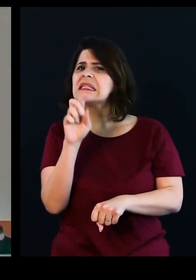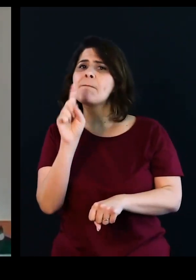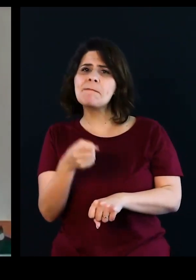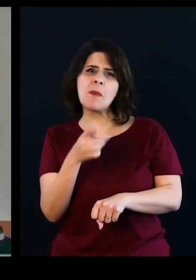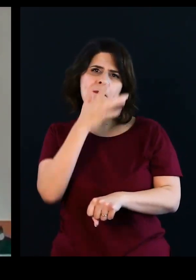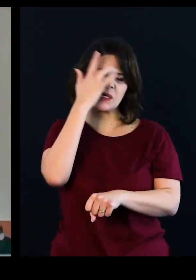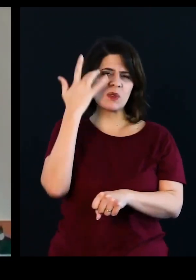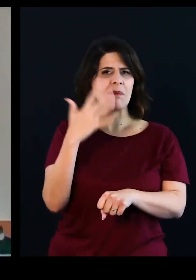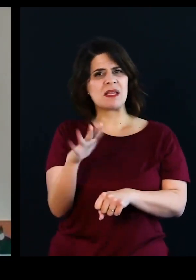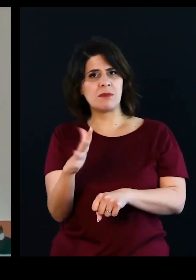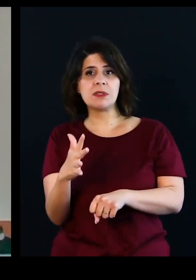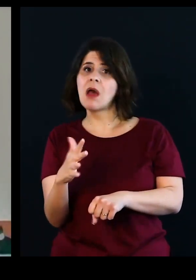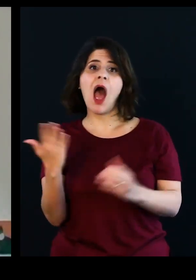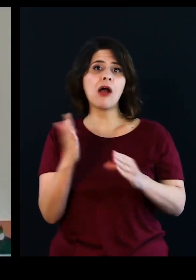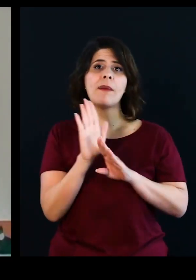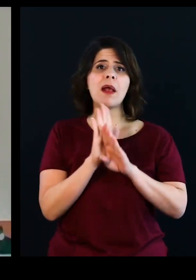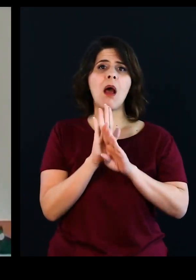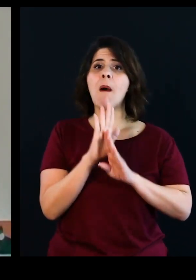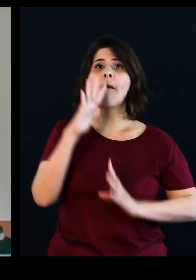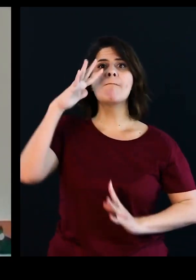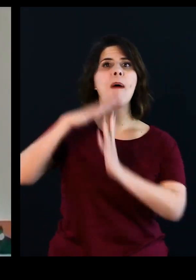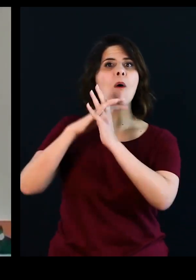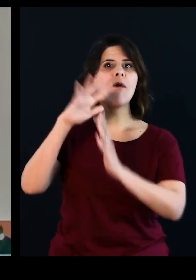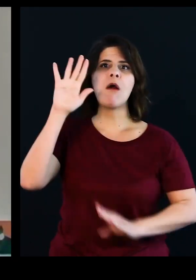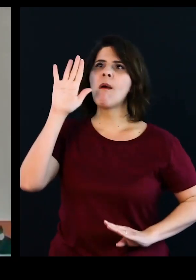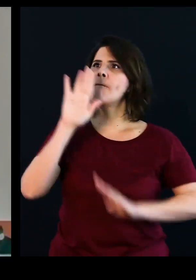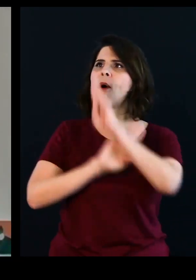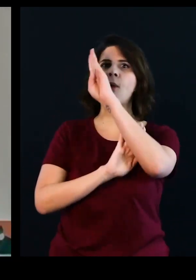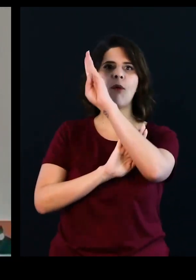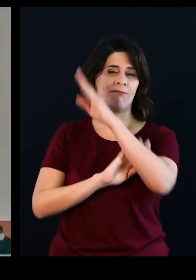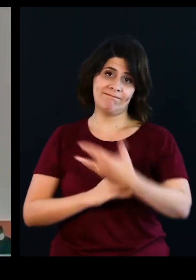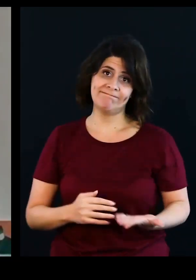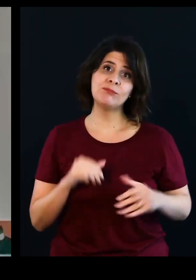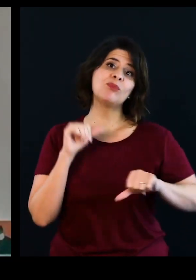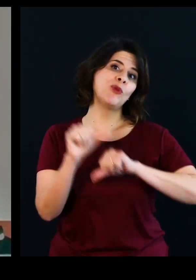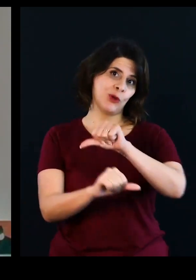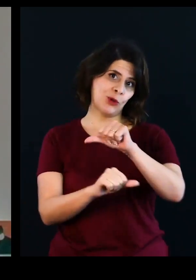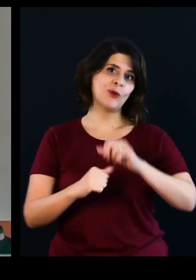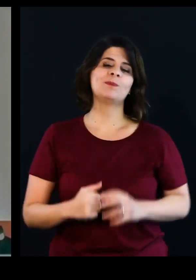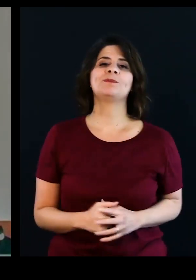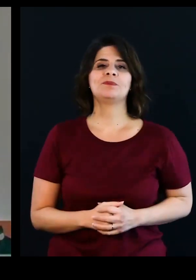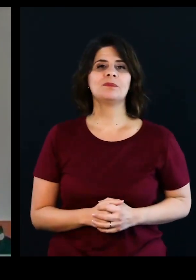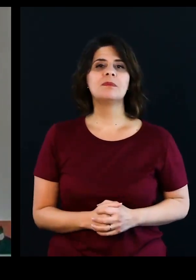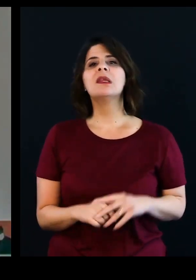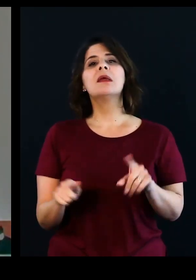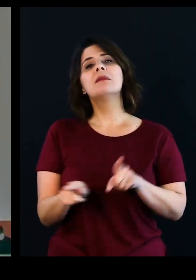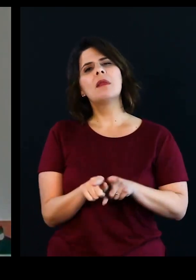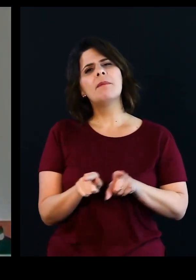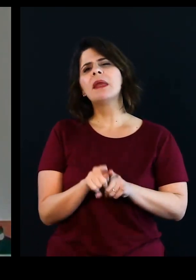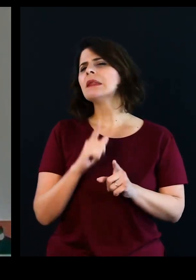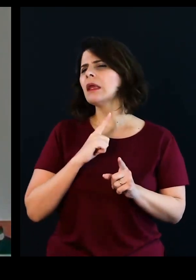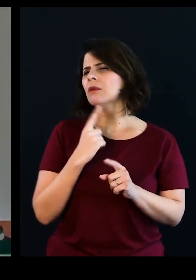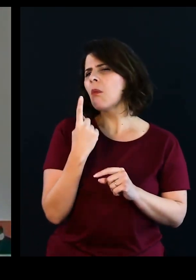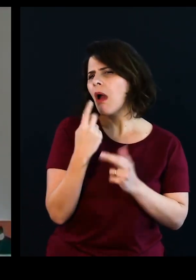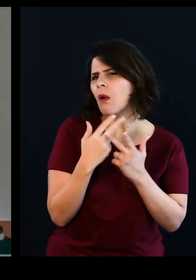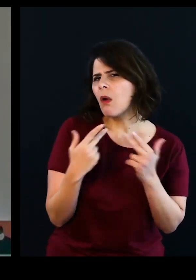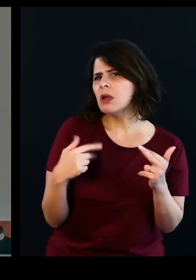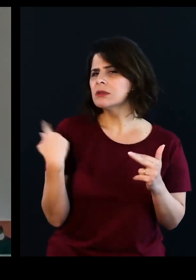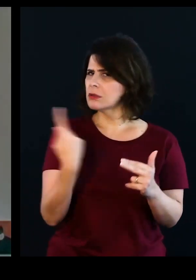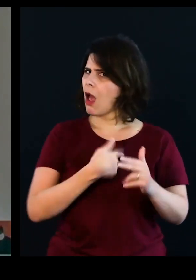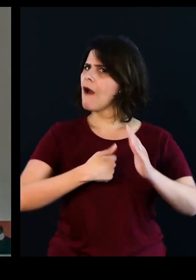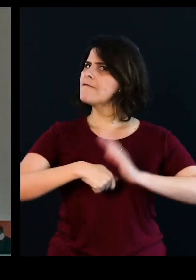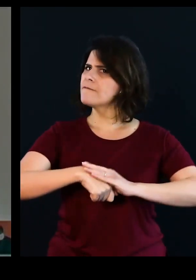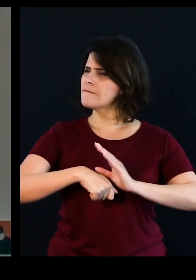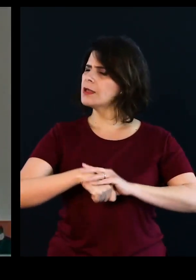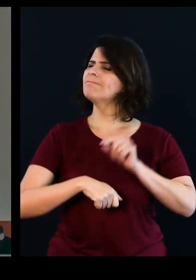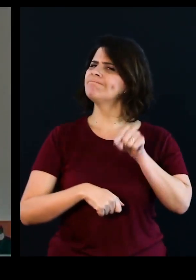temos batido esses números. Então, essa foi uma alteração. E nós fizemos uma coisa que, às vezes, eu esqueço de dizer, mas que também foi